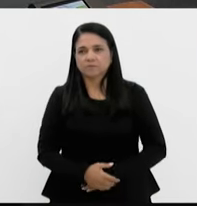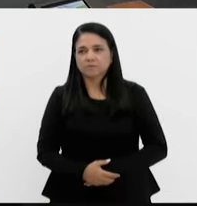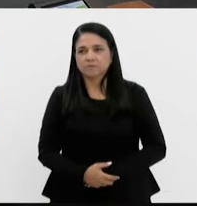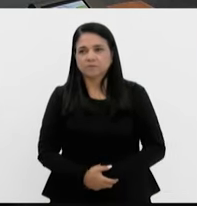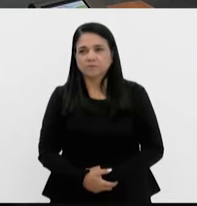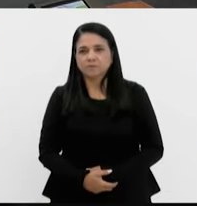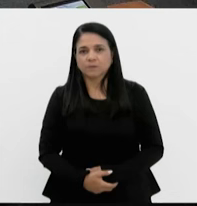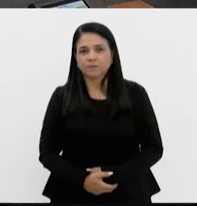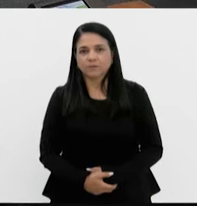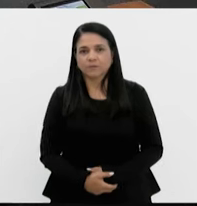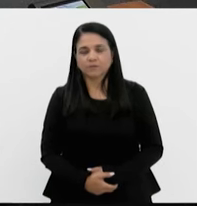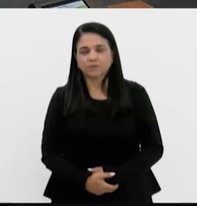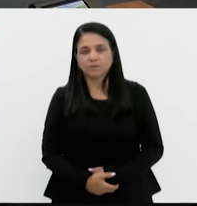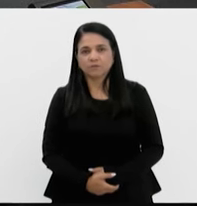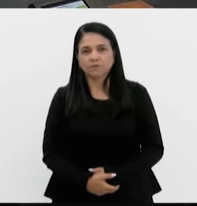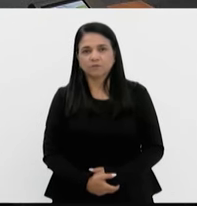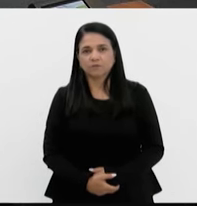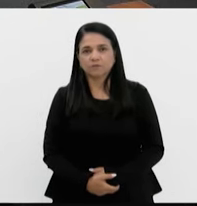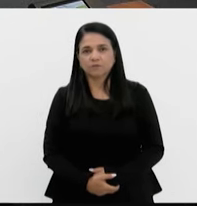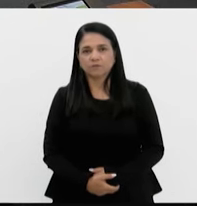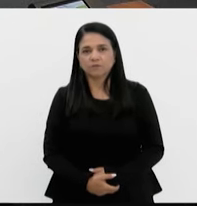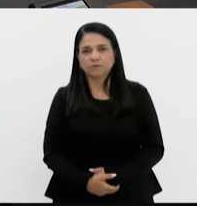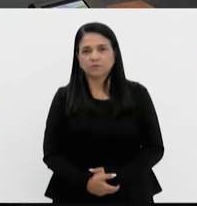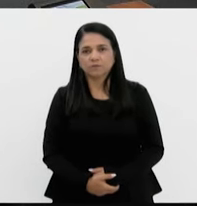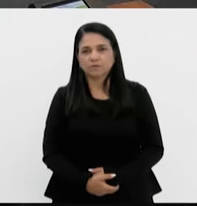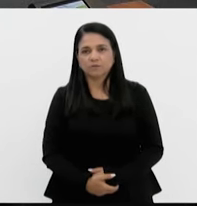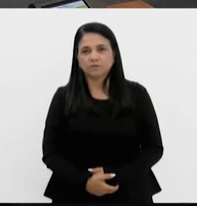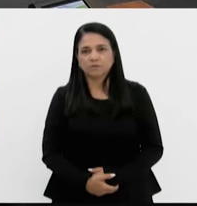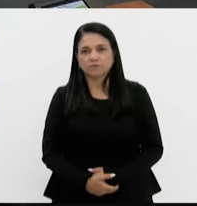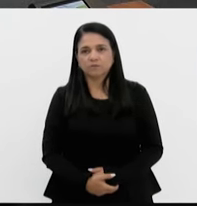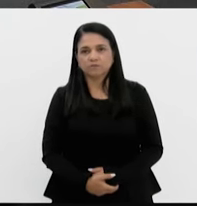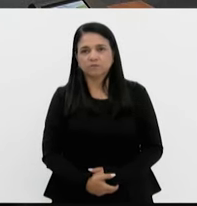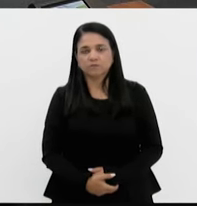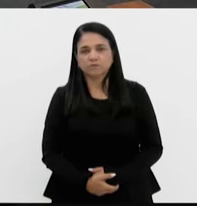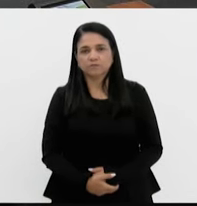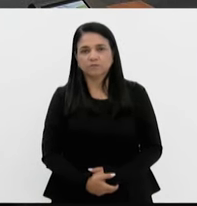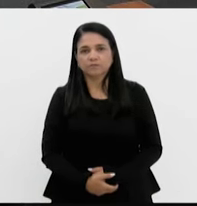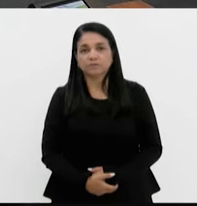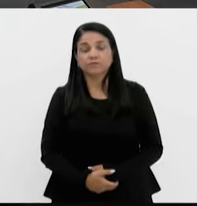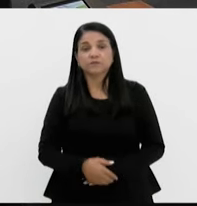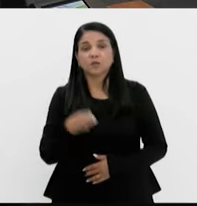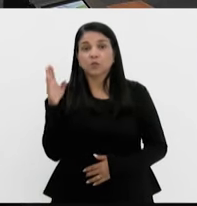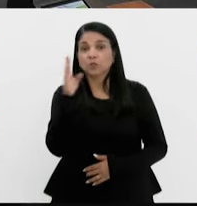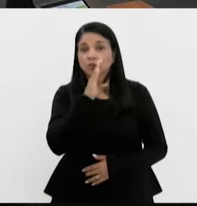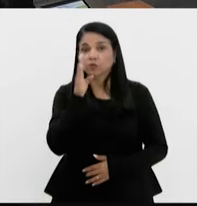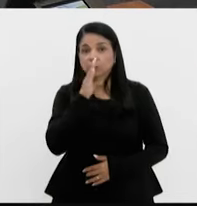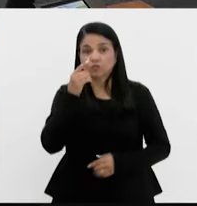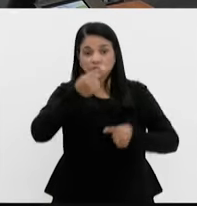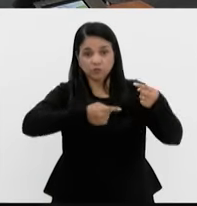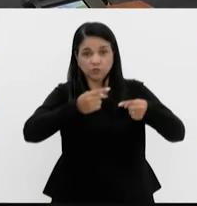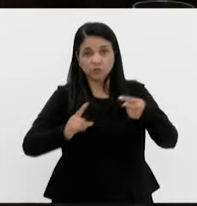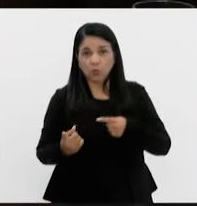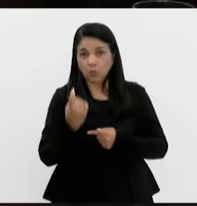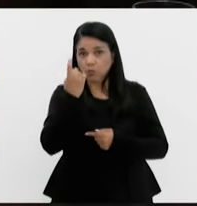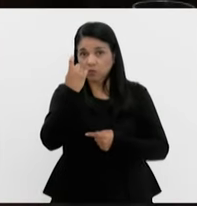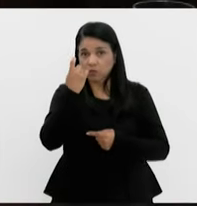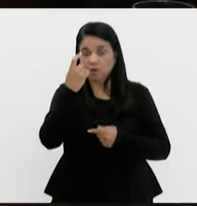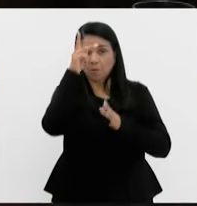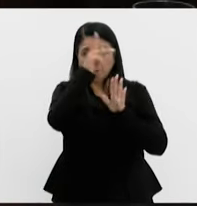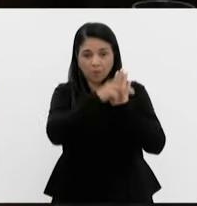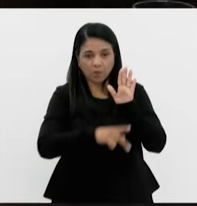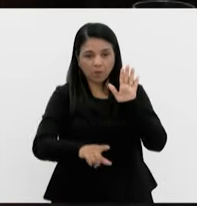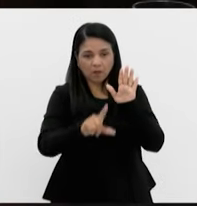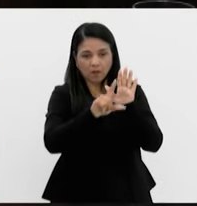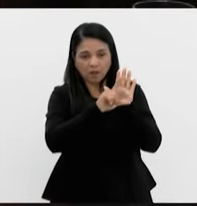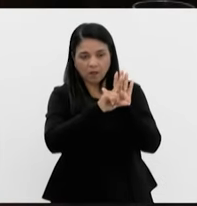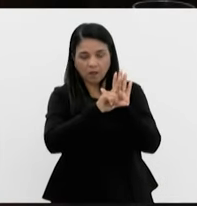conta vamos lá em regime de urgência em discussão única projeto de